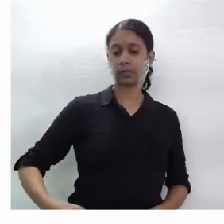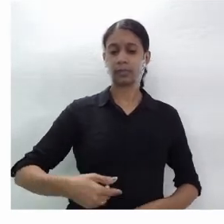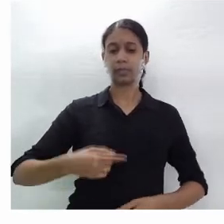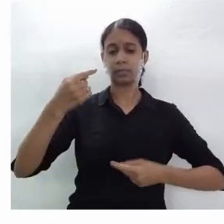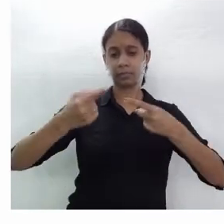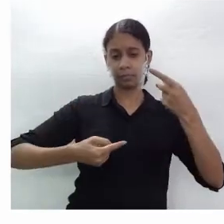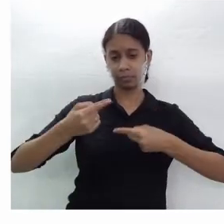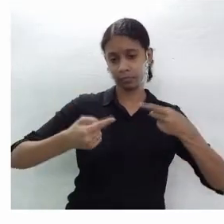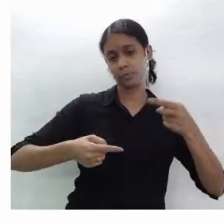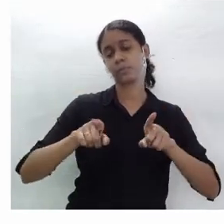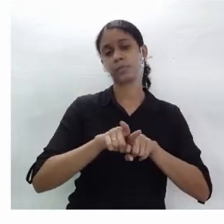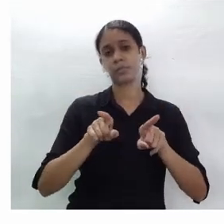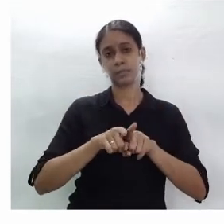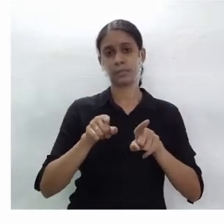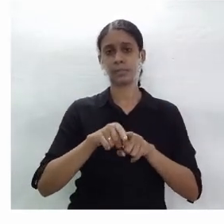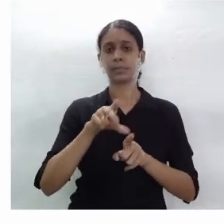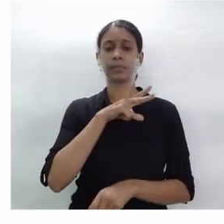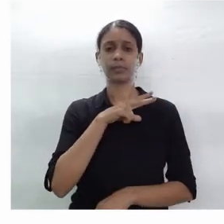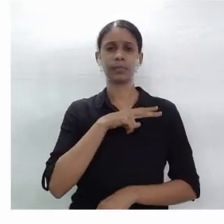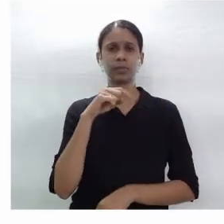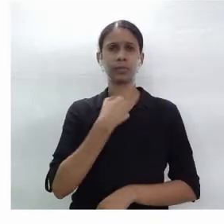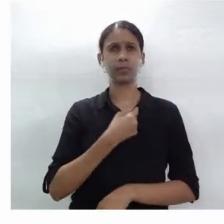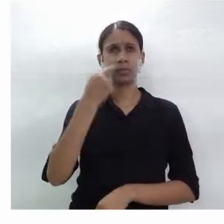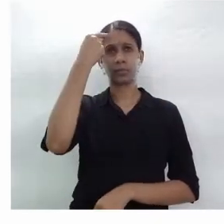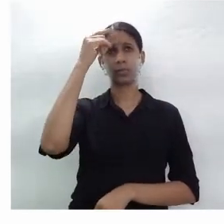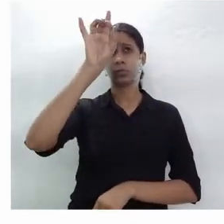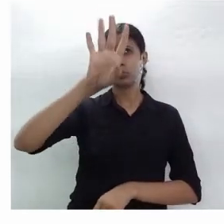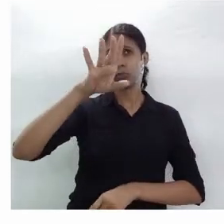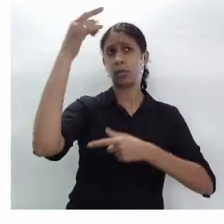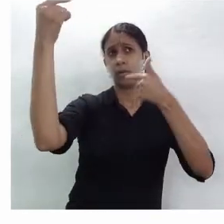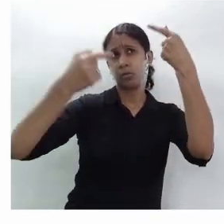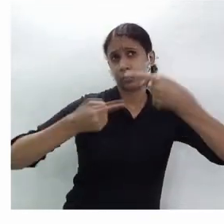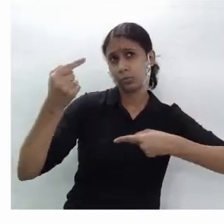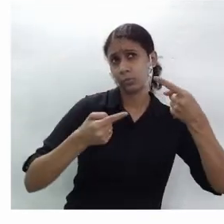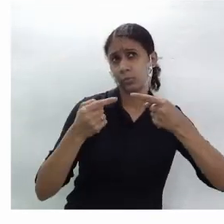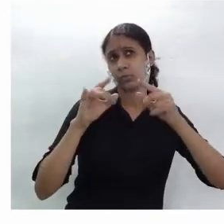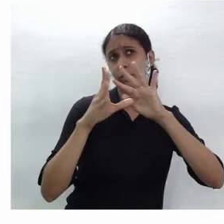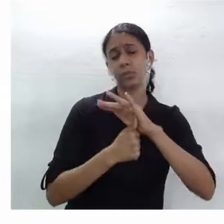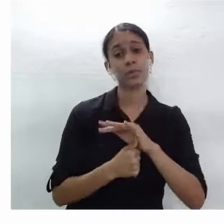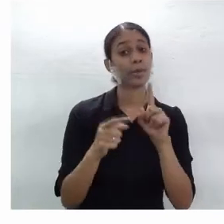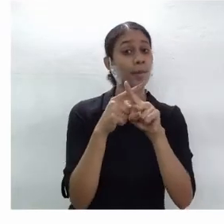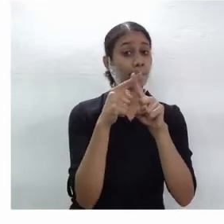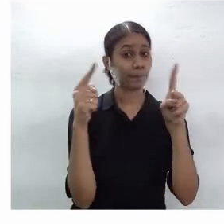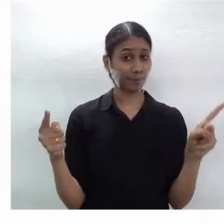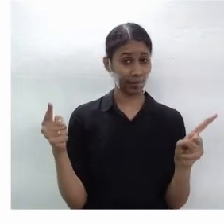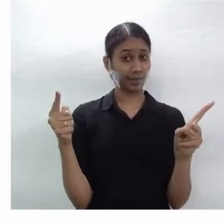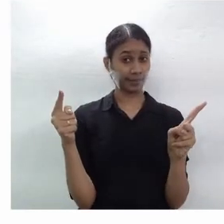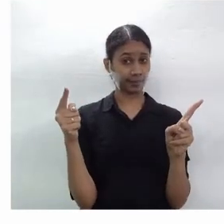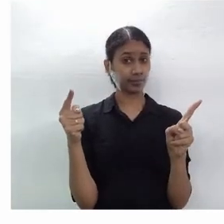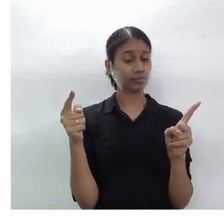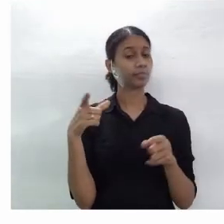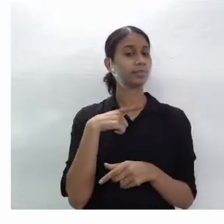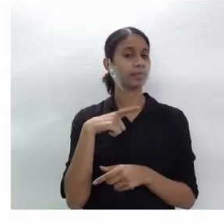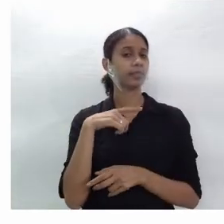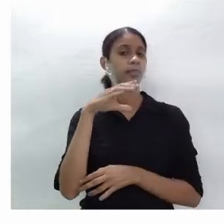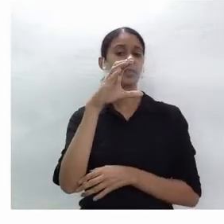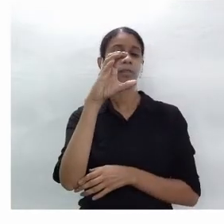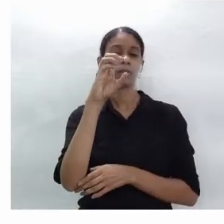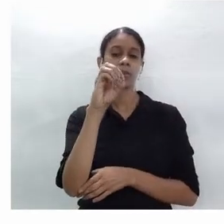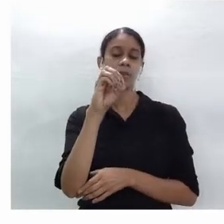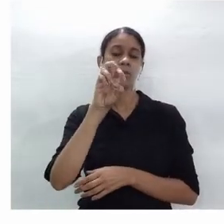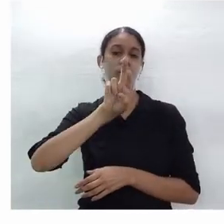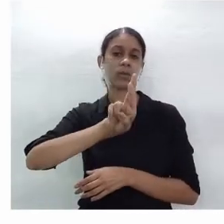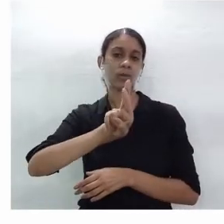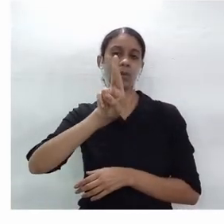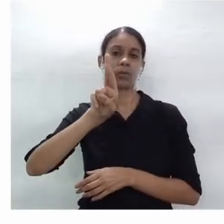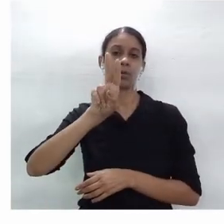construímos no nosso ideário que apenas os políticos são corruptos, mas há corruptos e